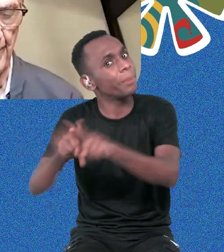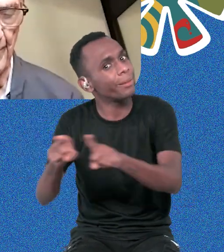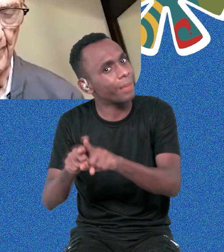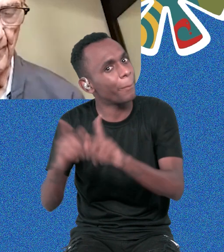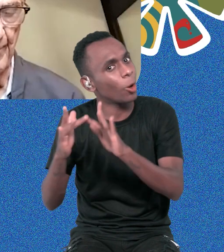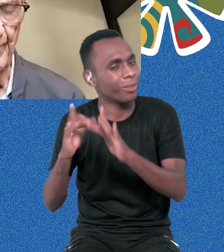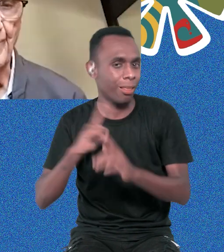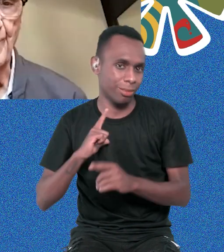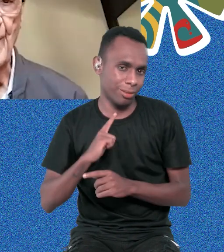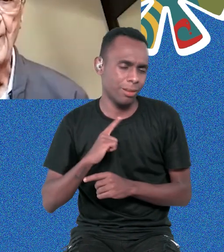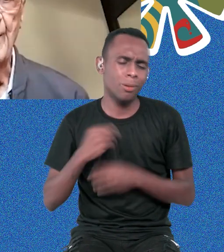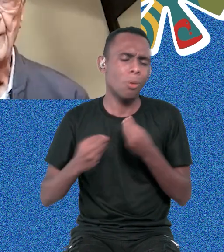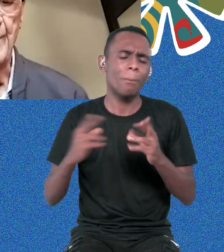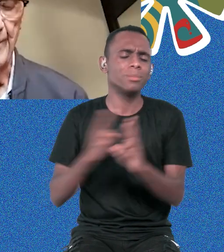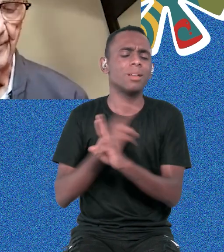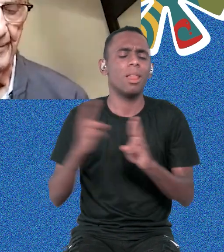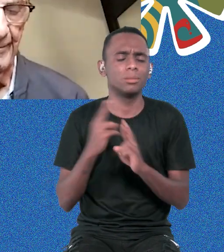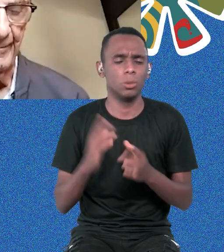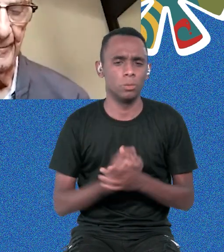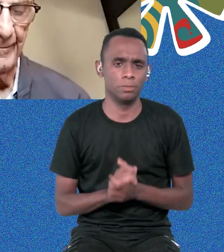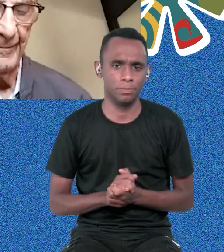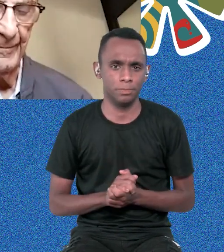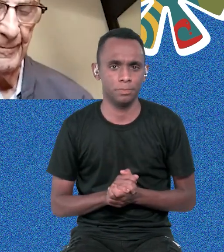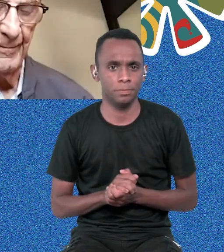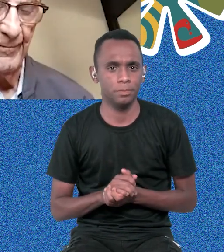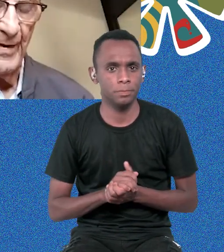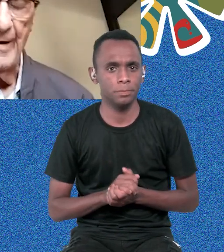escola? Como que se dá essa relação?